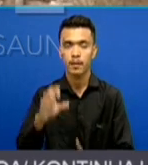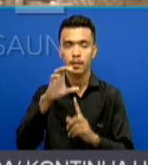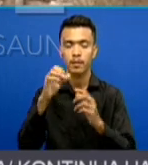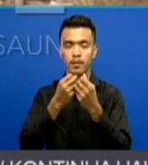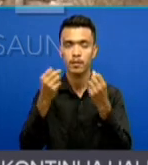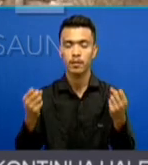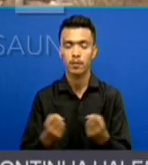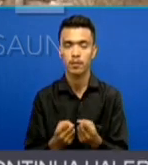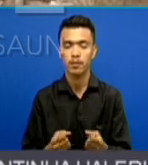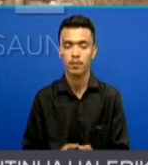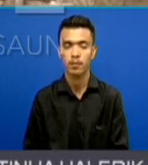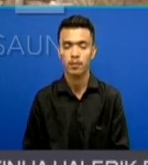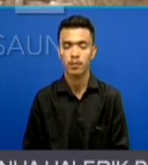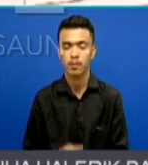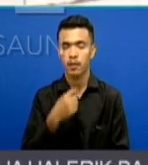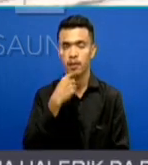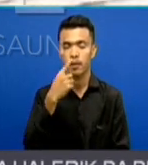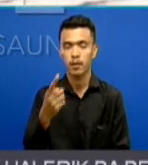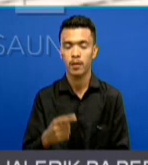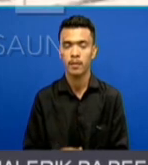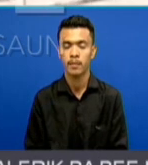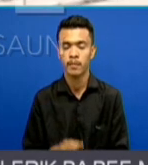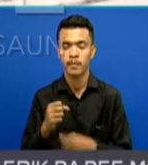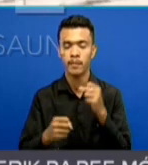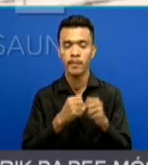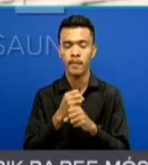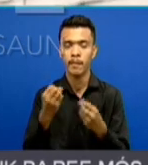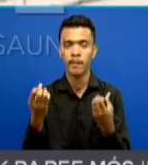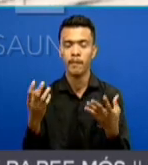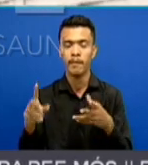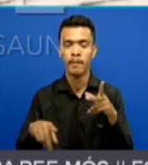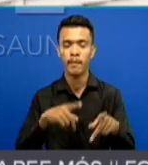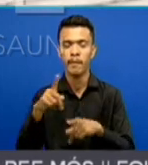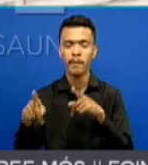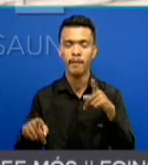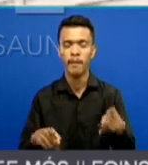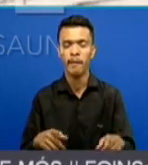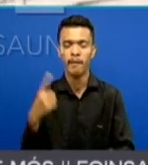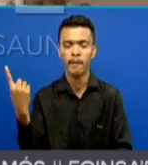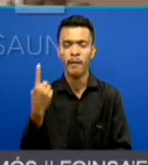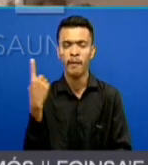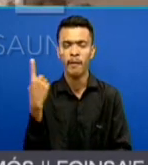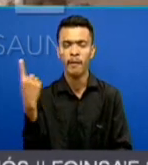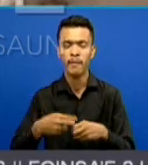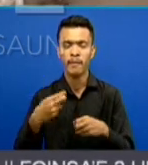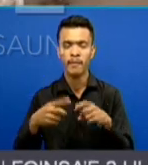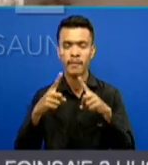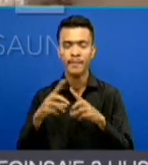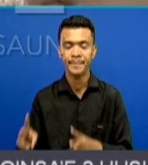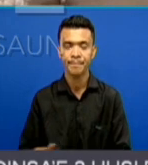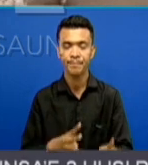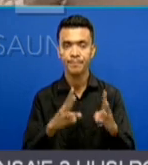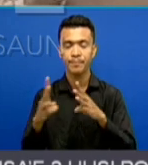Sefi Suku Waioli Avenida dos Santos Satete, durante Tinambara, população Suku Waioli, sempre alérgico à condição